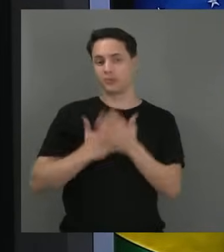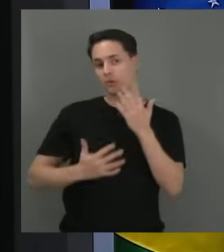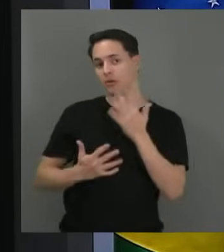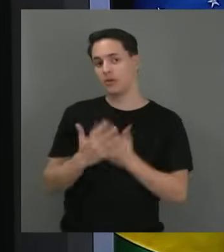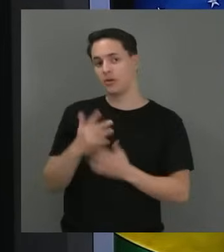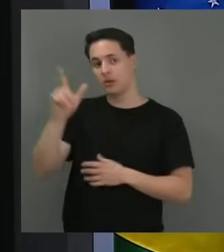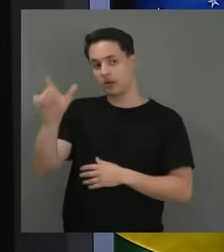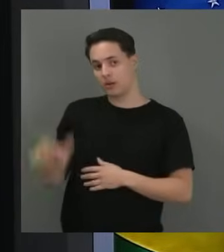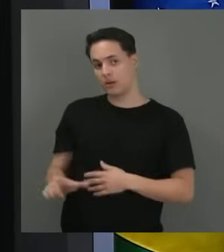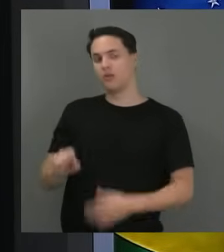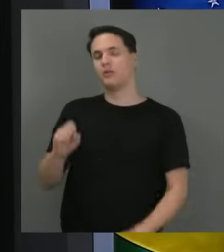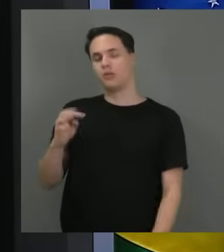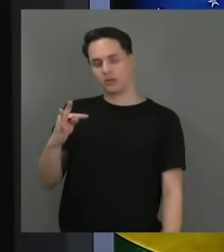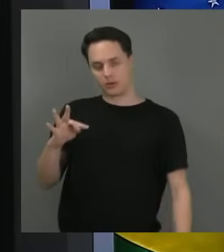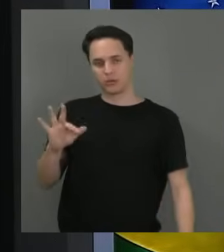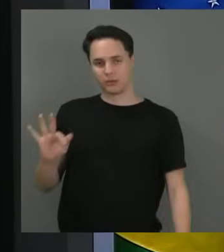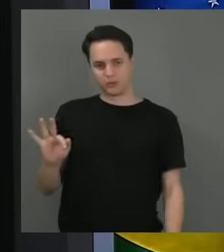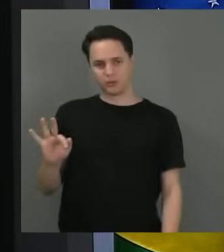O STF.